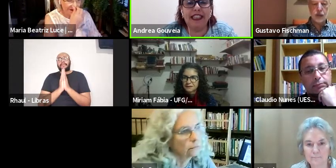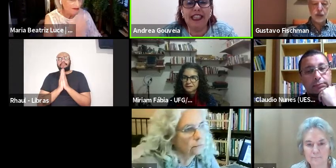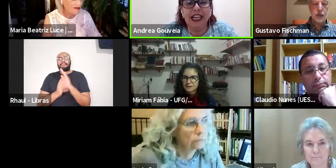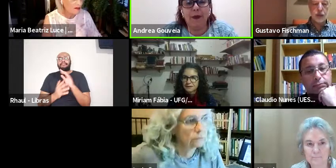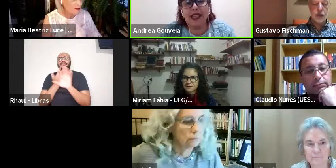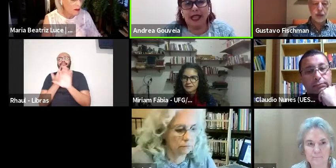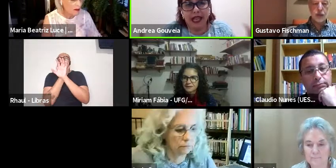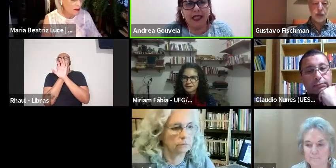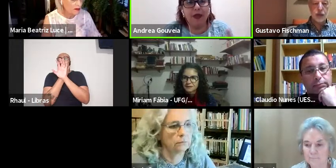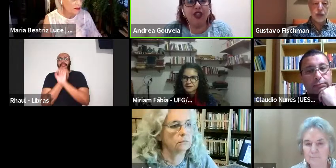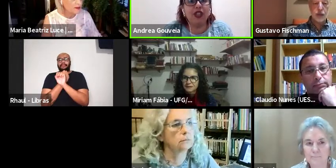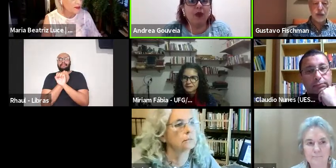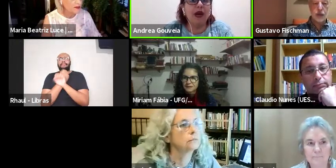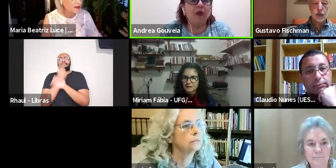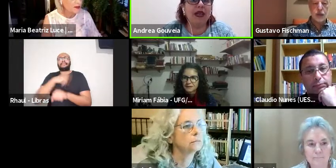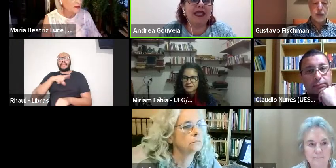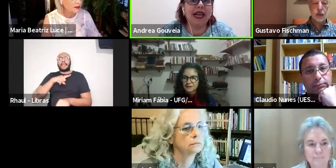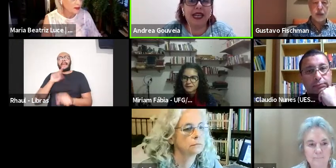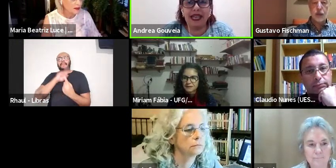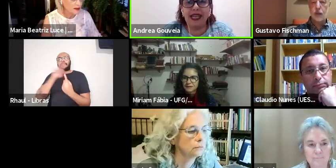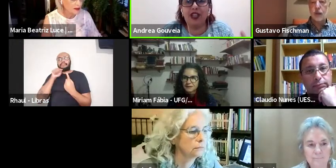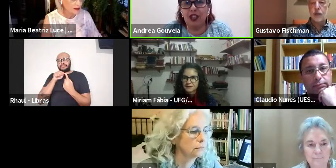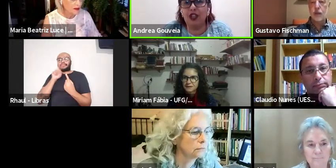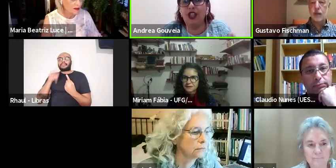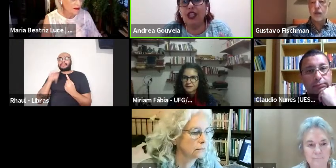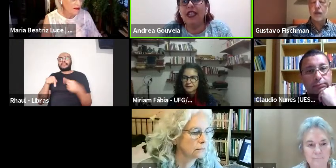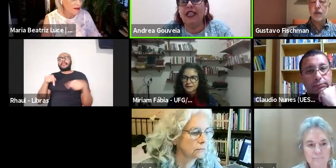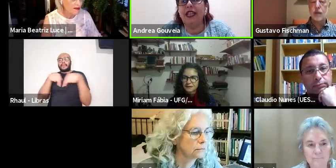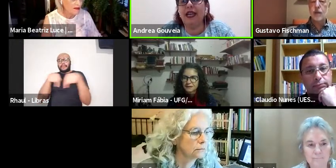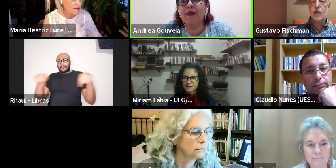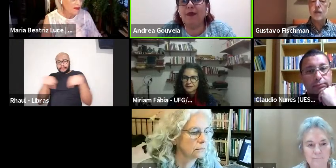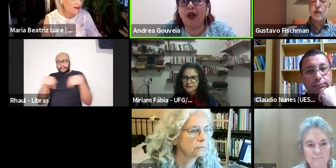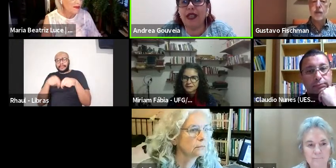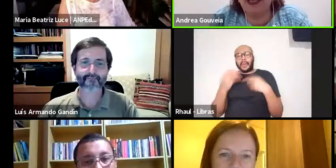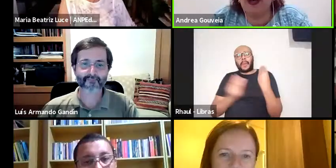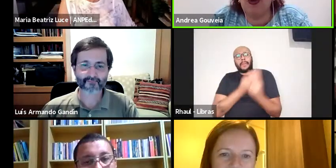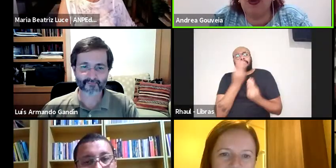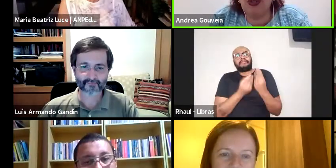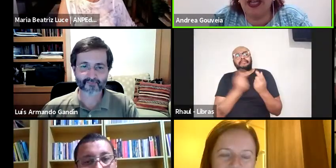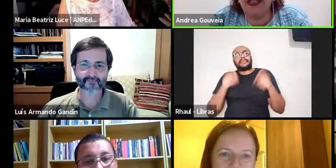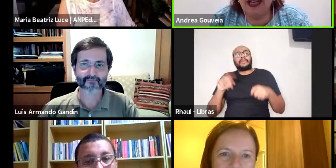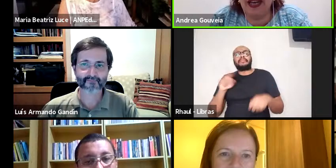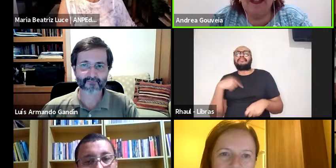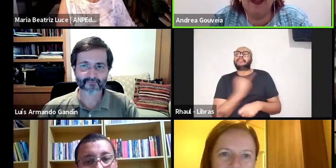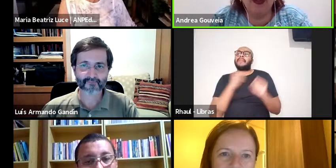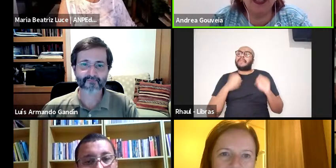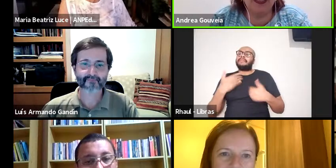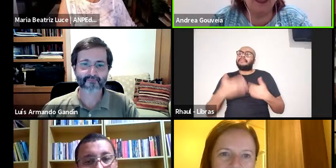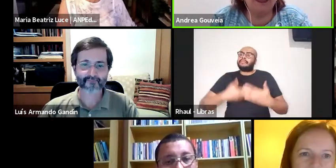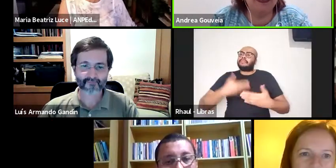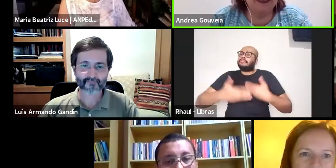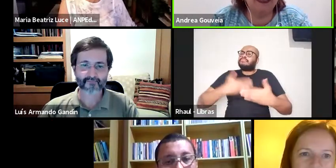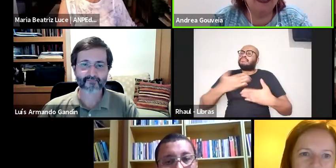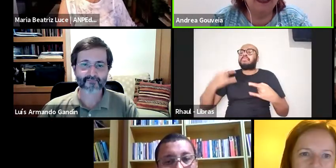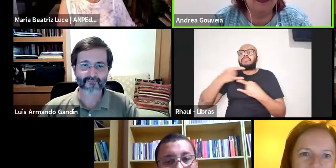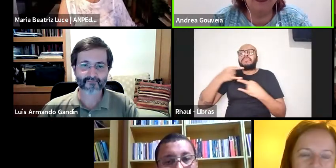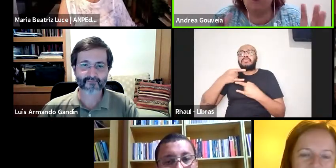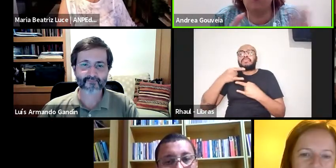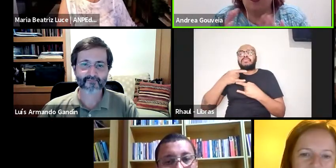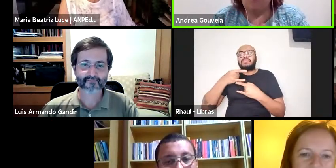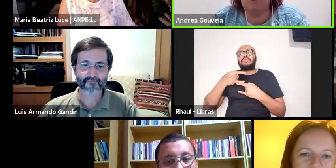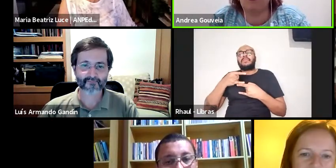fechada, mas a ideia também de ter uma, uma sala é que a gente, né, possa ir ao longo da, da live, poder ainda